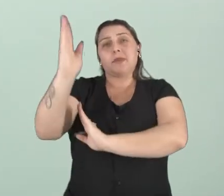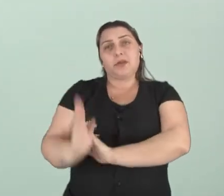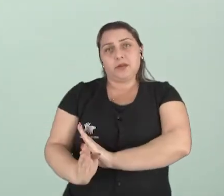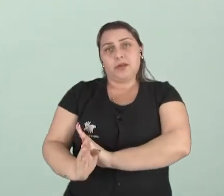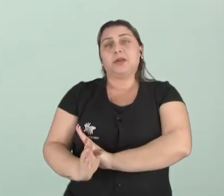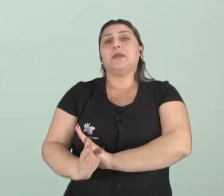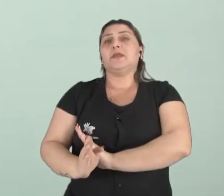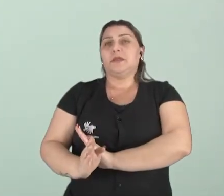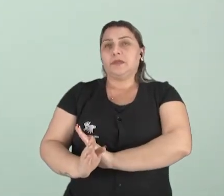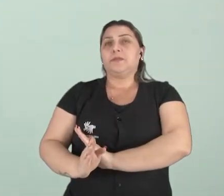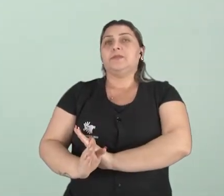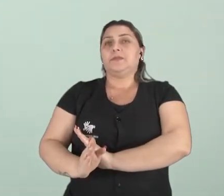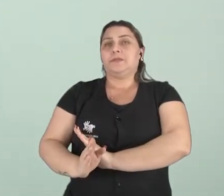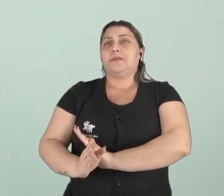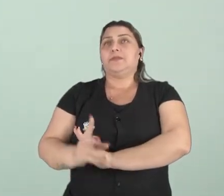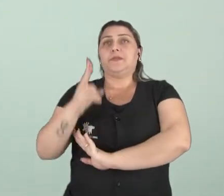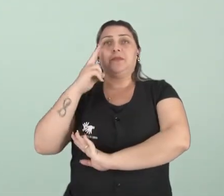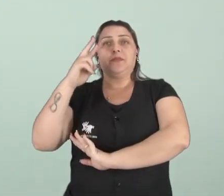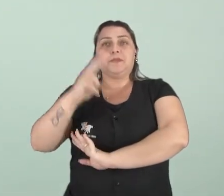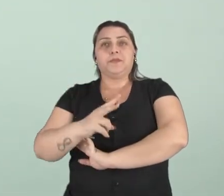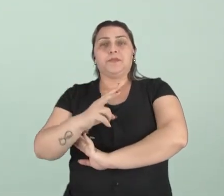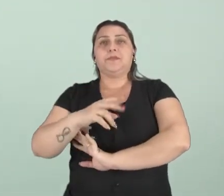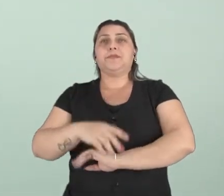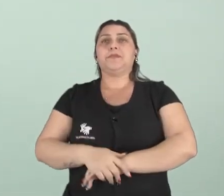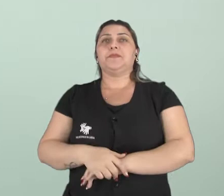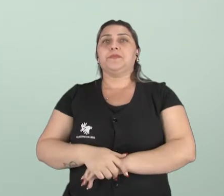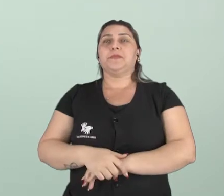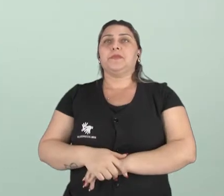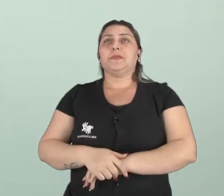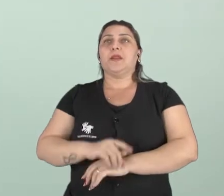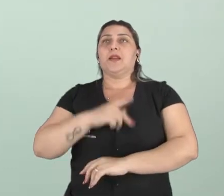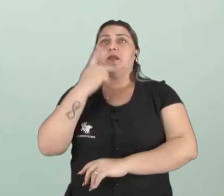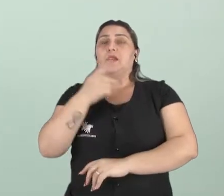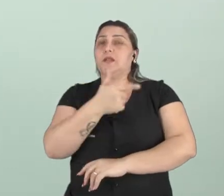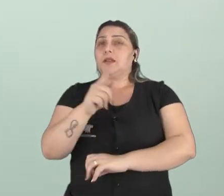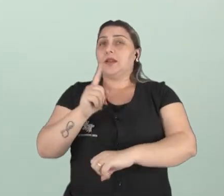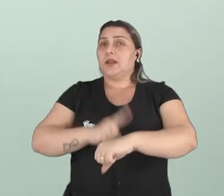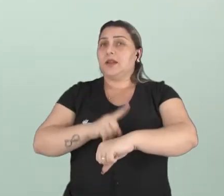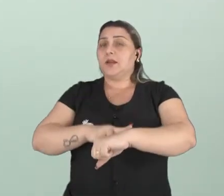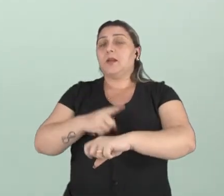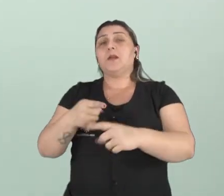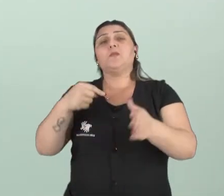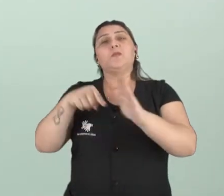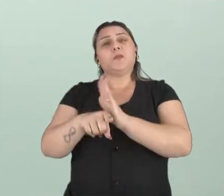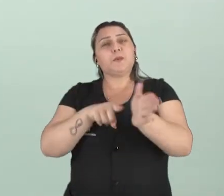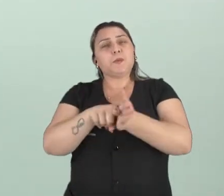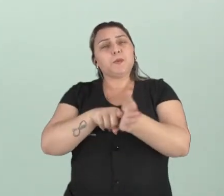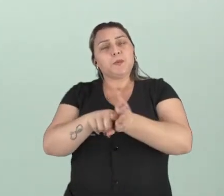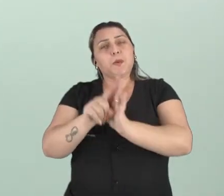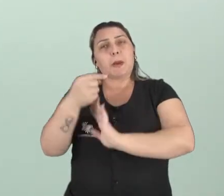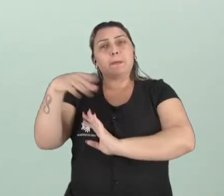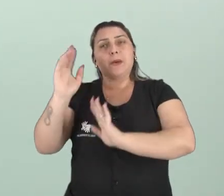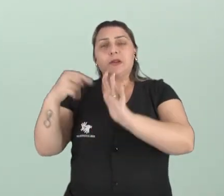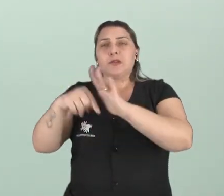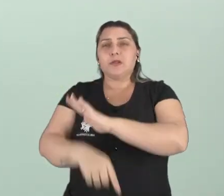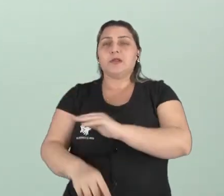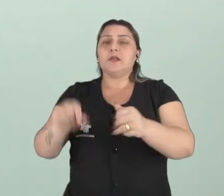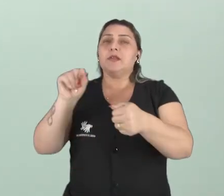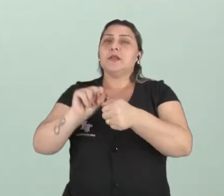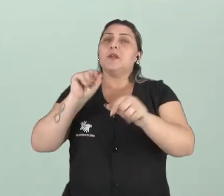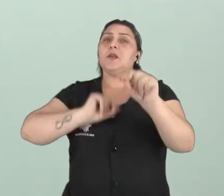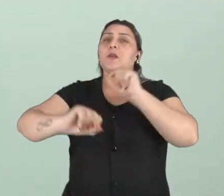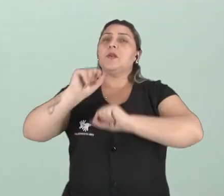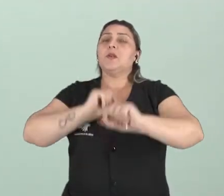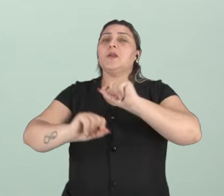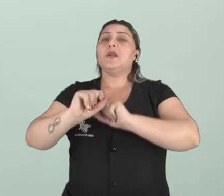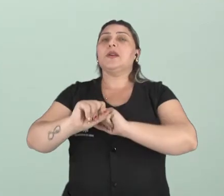né? E são esses brasileiros que a gente vai ver, né? Infelizmente, como eu disse, a gente não tem tempo, mas vocês podem se apropriar melhor. Eles vão fazer com que